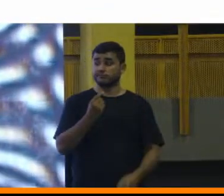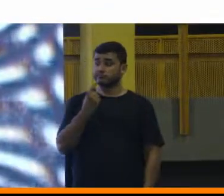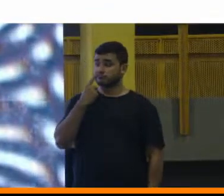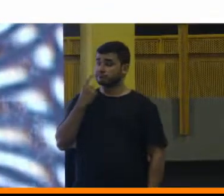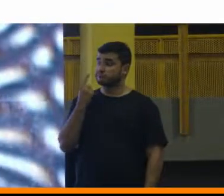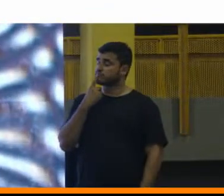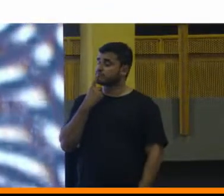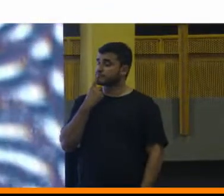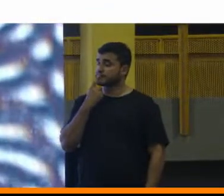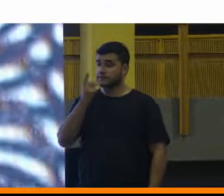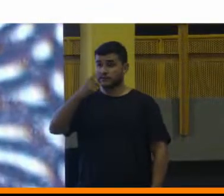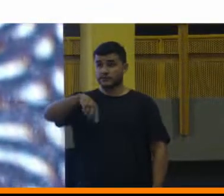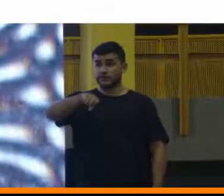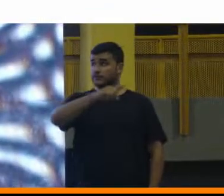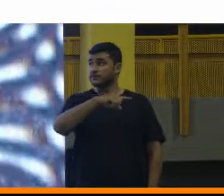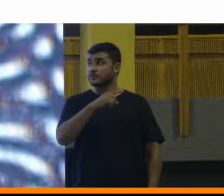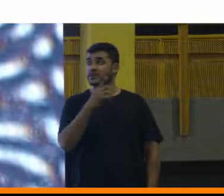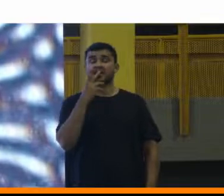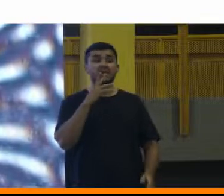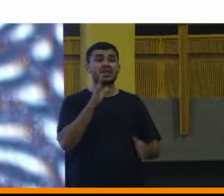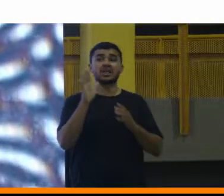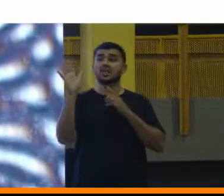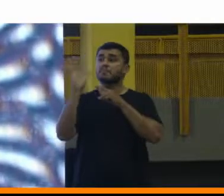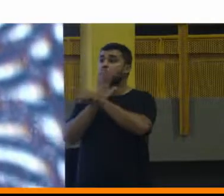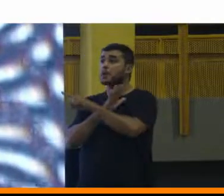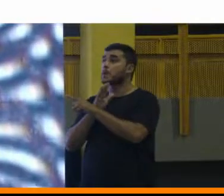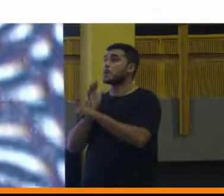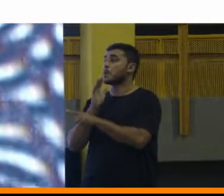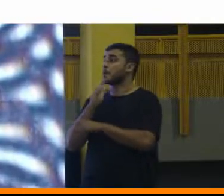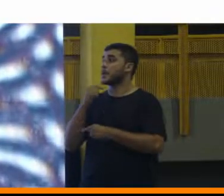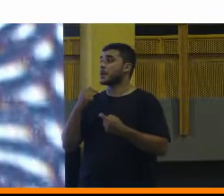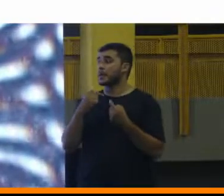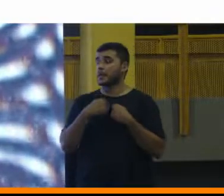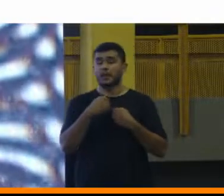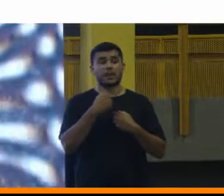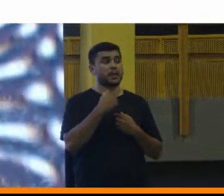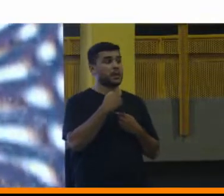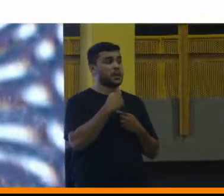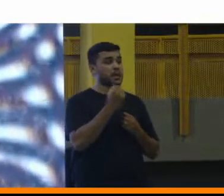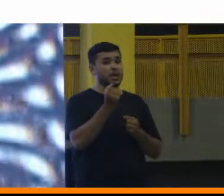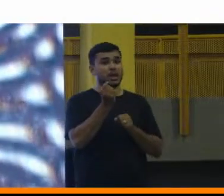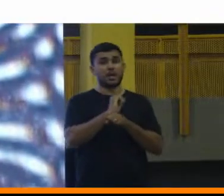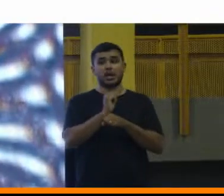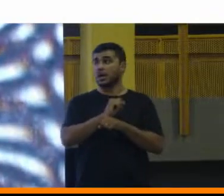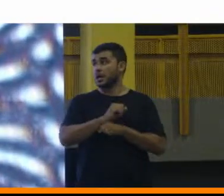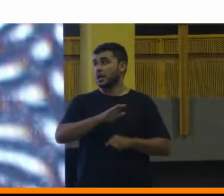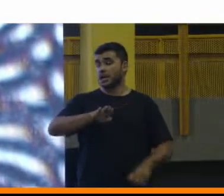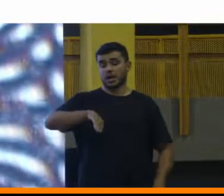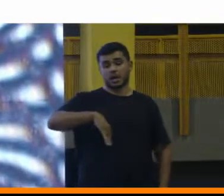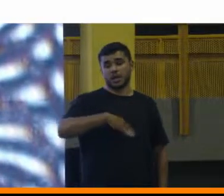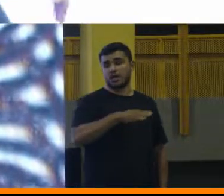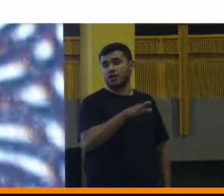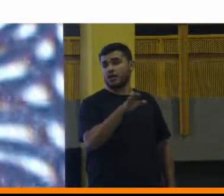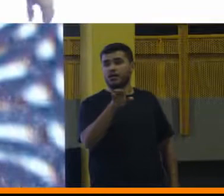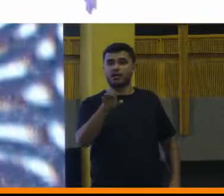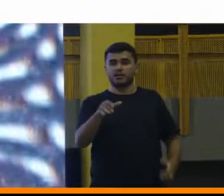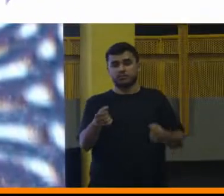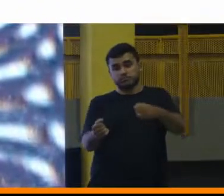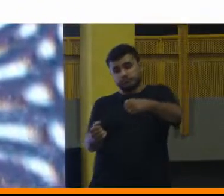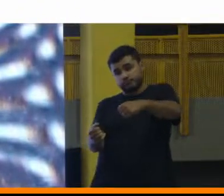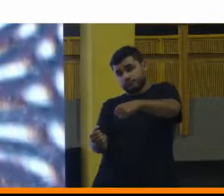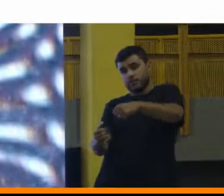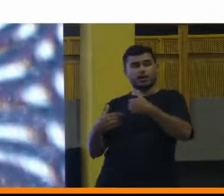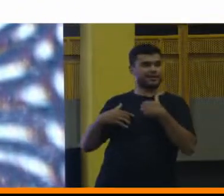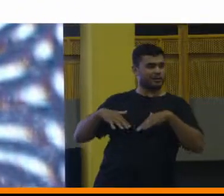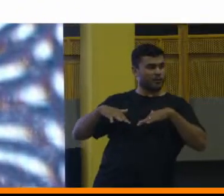doendo. Professor, quando eu faço uma curva, eu me sinto jogado para fora dela. Para